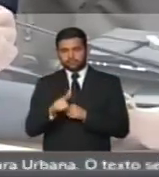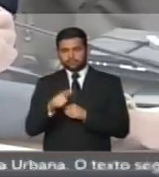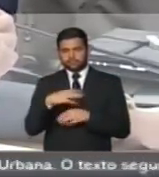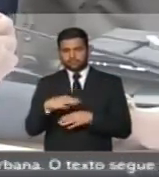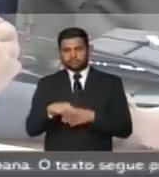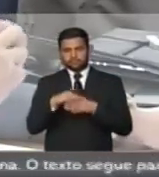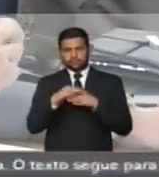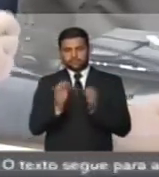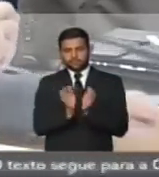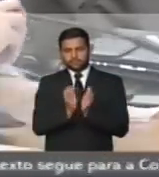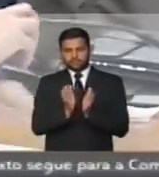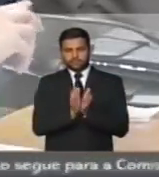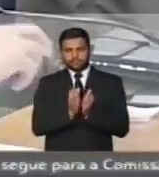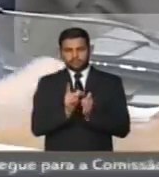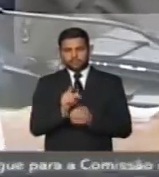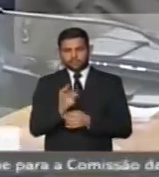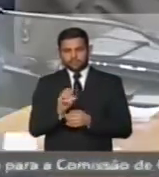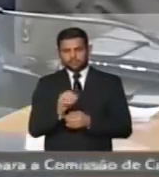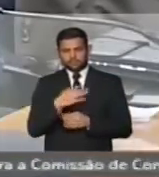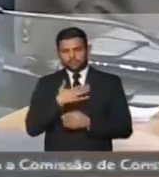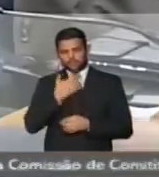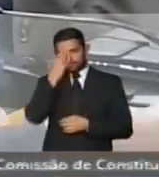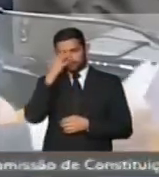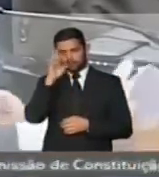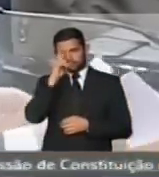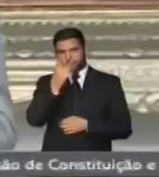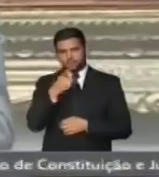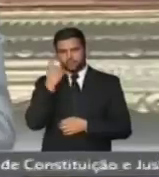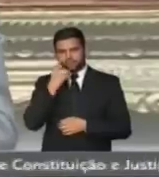como liderança do partido. Agradeço, Vossa Excelência, deputado Alexandre Baldi.